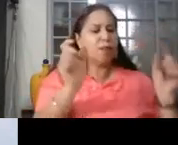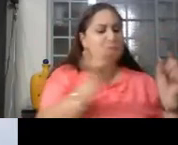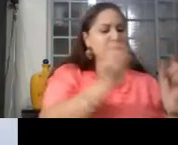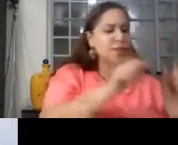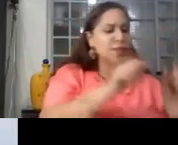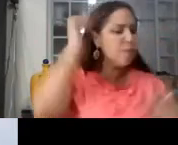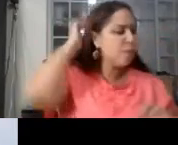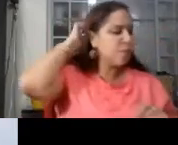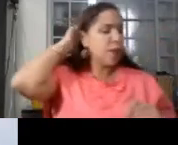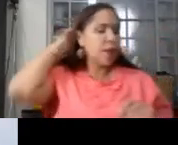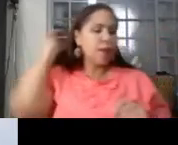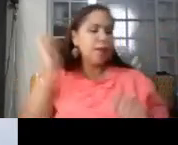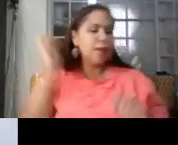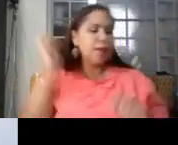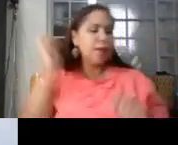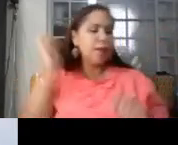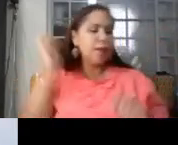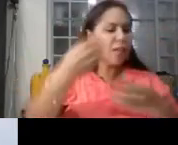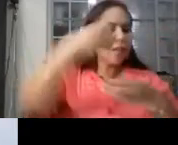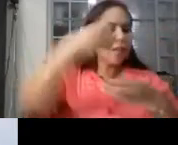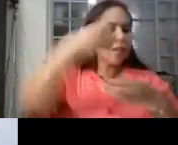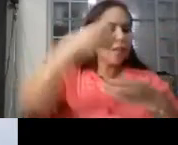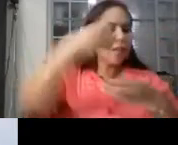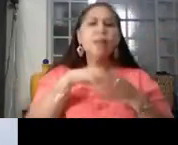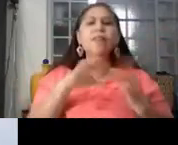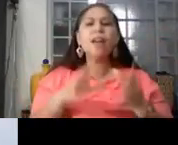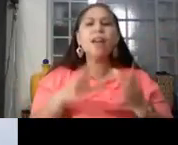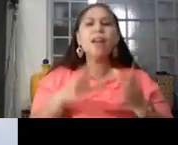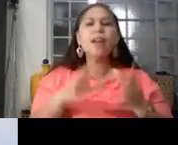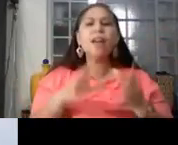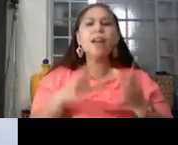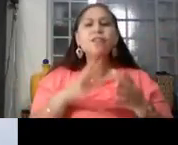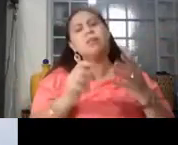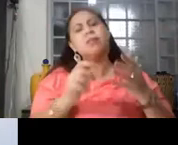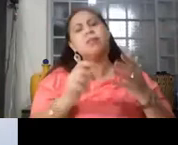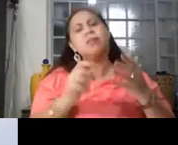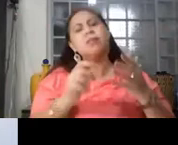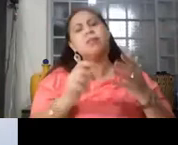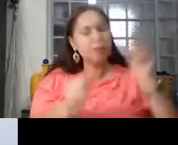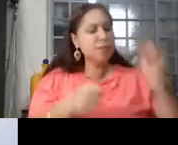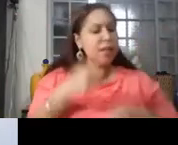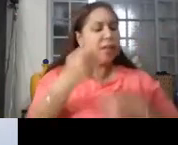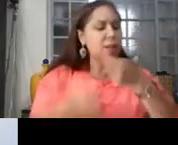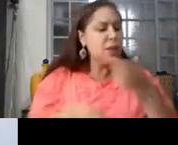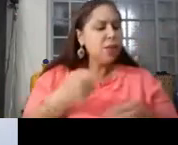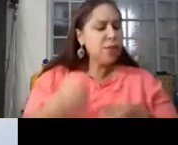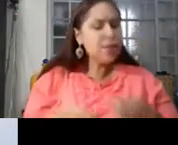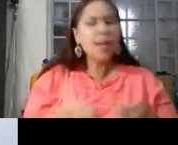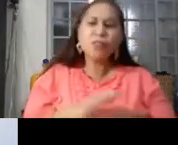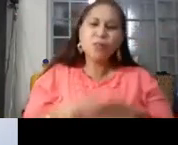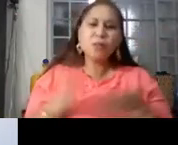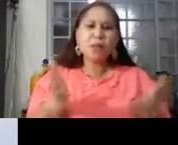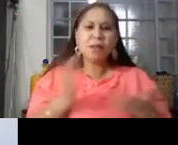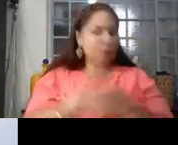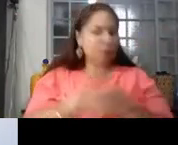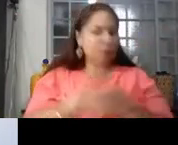a organização das palavras dentro da frase, no caso da língua de sinais, dos sinais. Viu